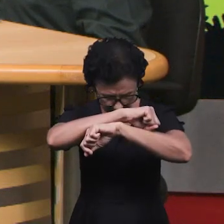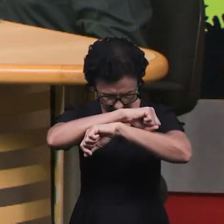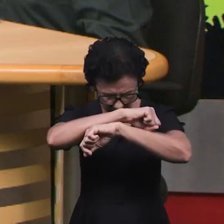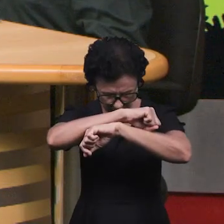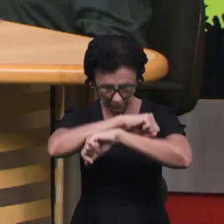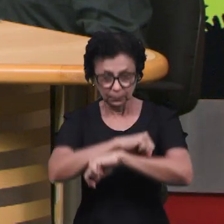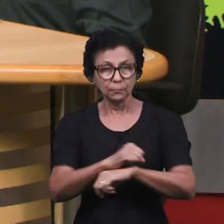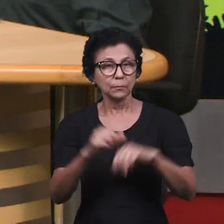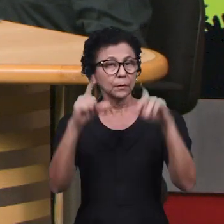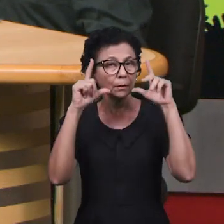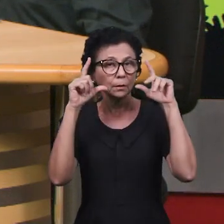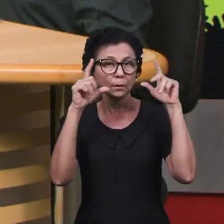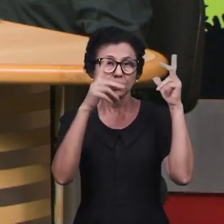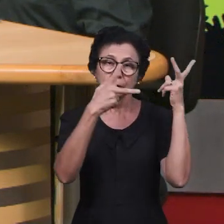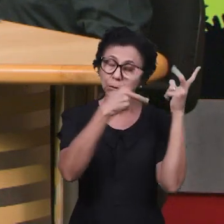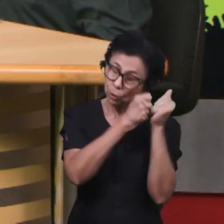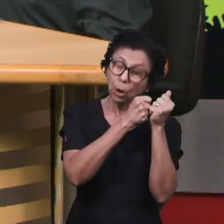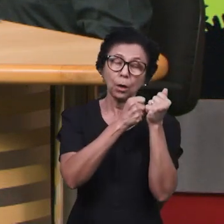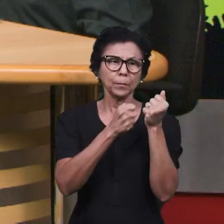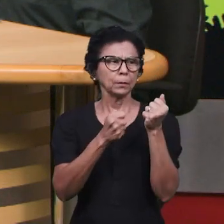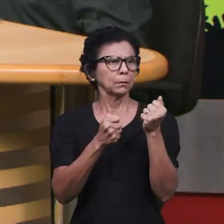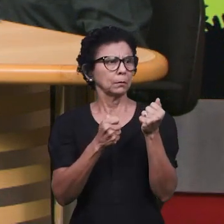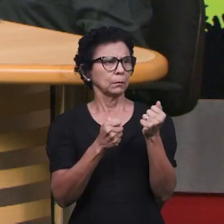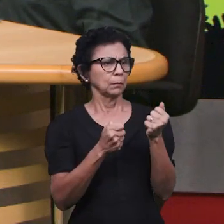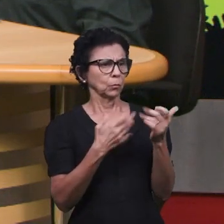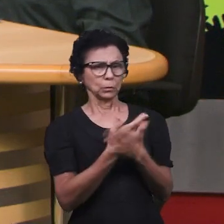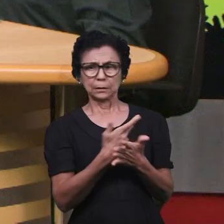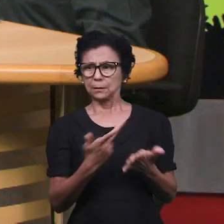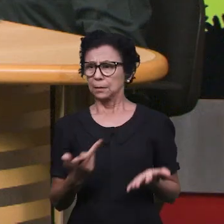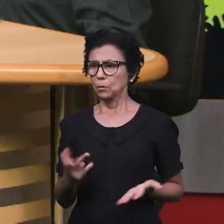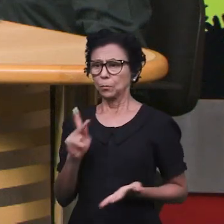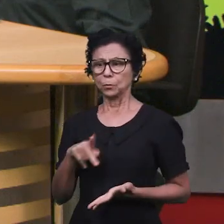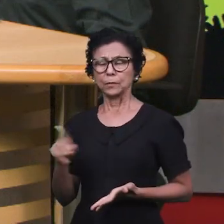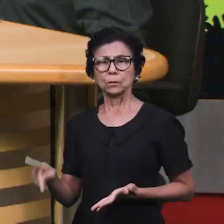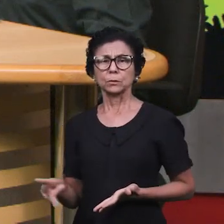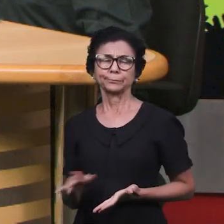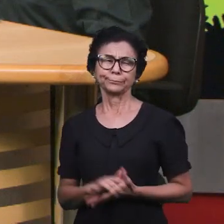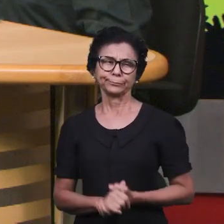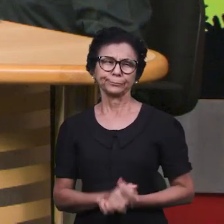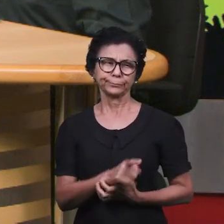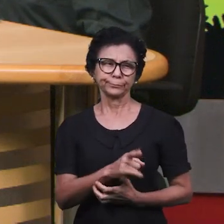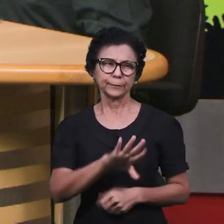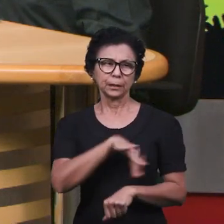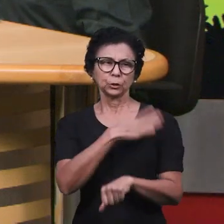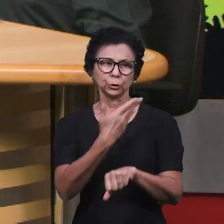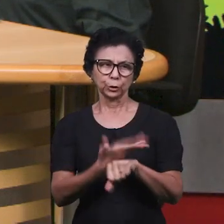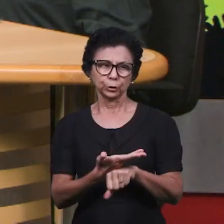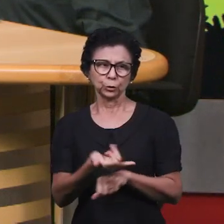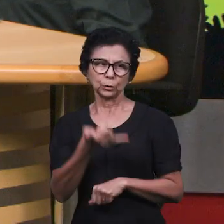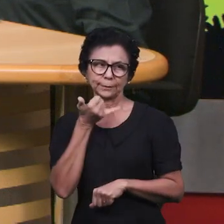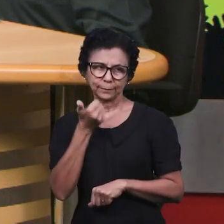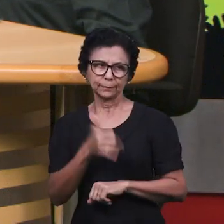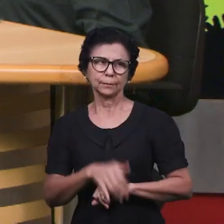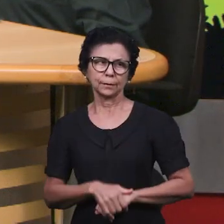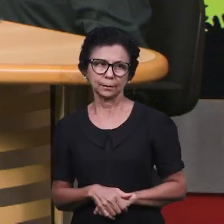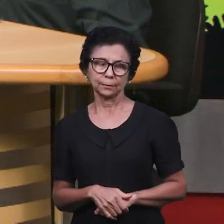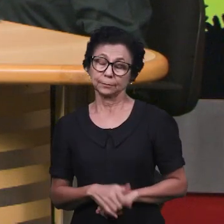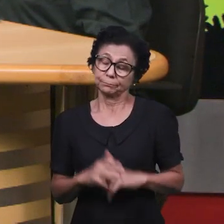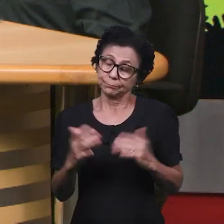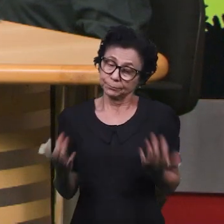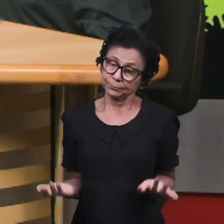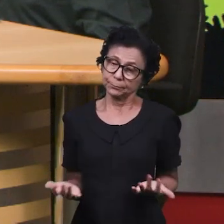cabeça e dormem. Simplesmente dormem. O professor fala, meu Deus, o que aconteceu? Ou estava a noite toda no celular, ou o sono estava